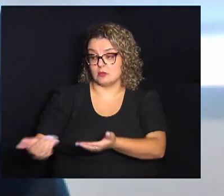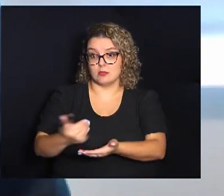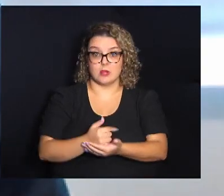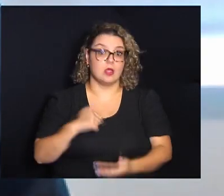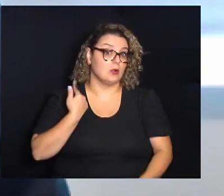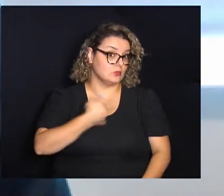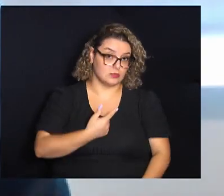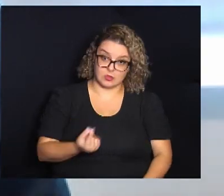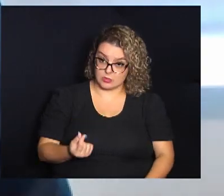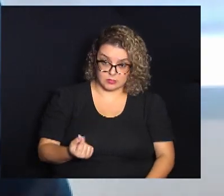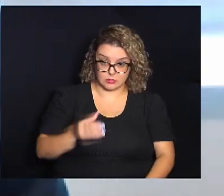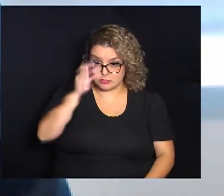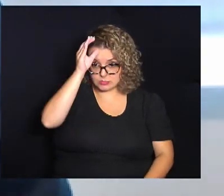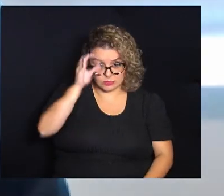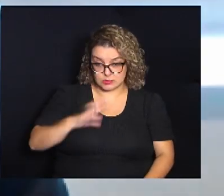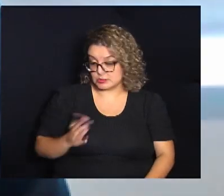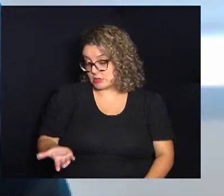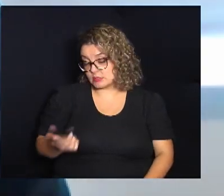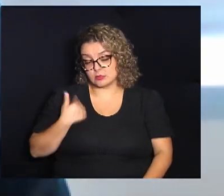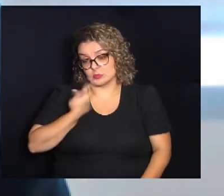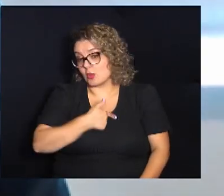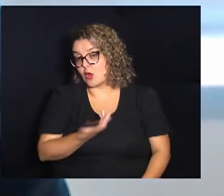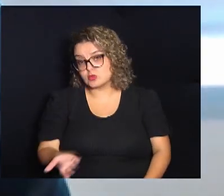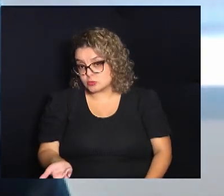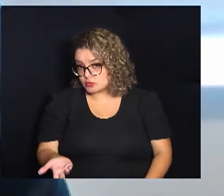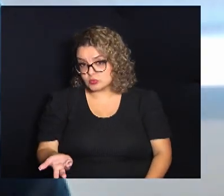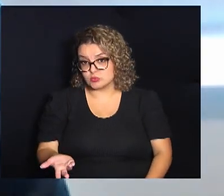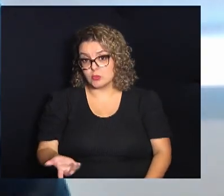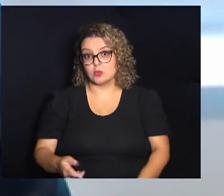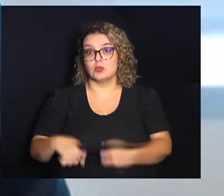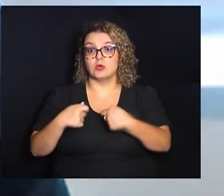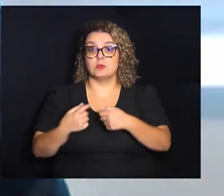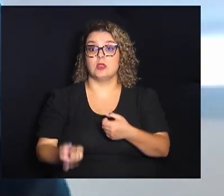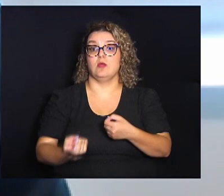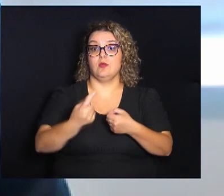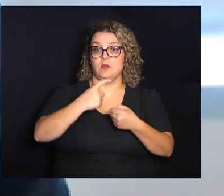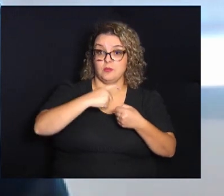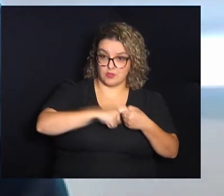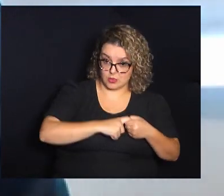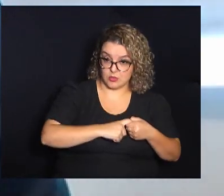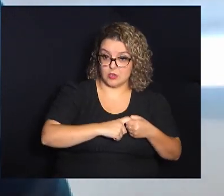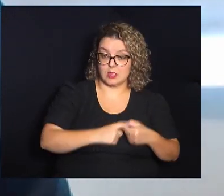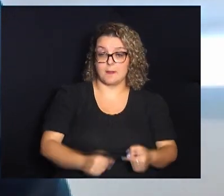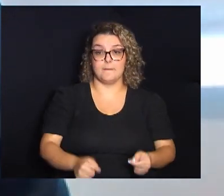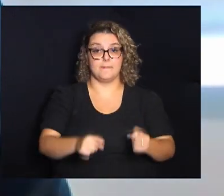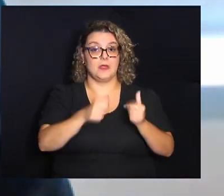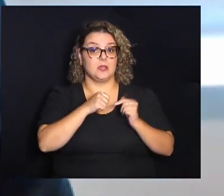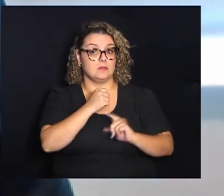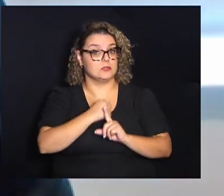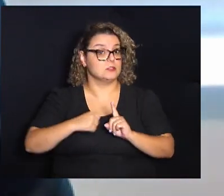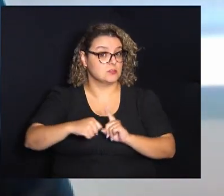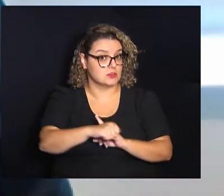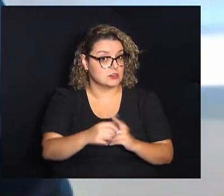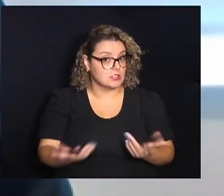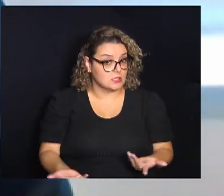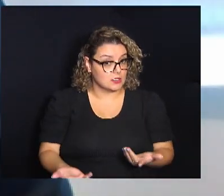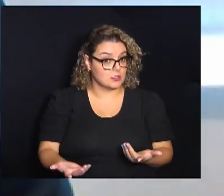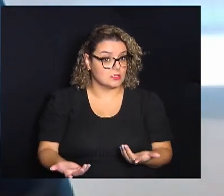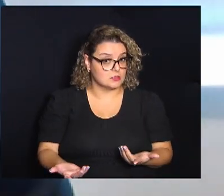dinheiro, o dinheiro dos cidadãos, né? Então, é o dinheiro que deveria voltar em prol da sociedade. E